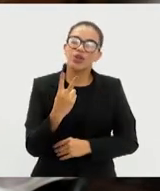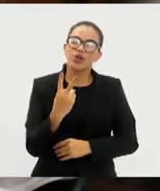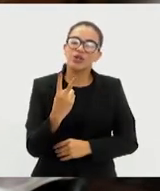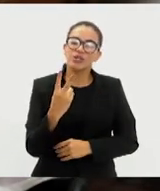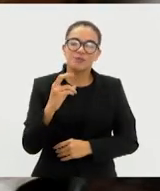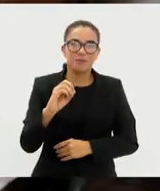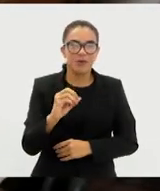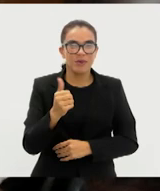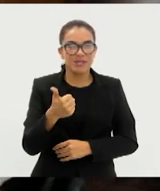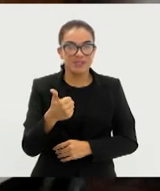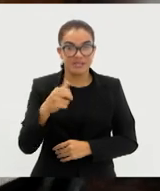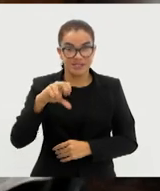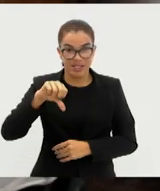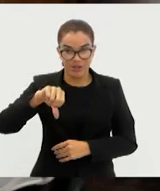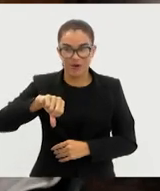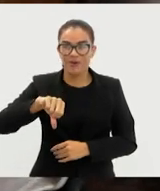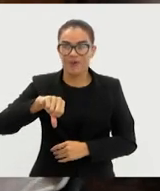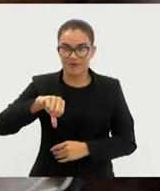2019,